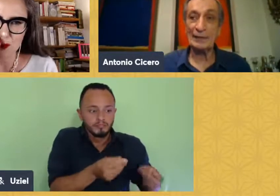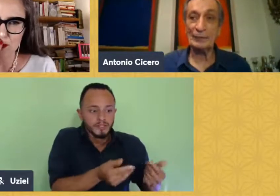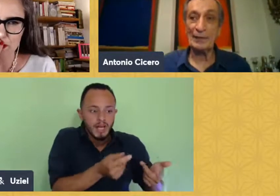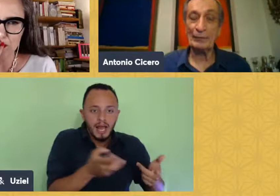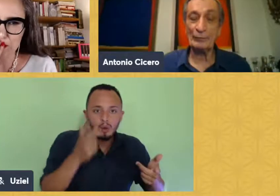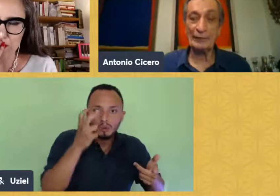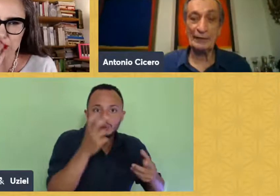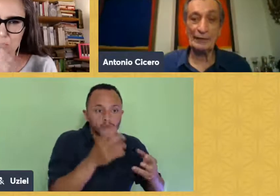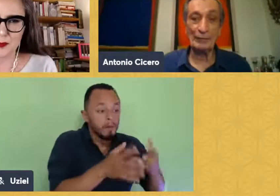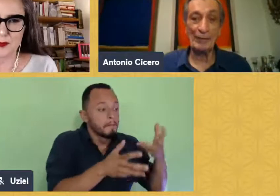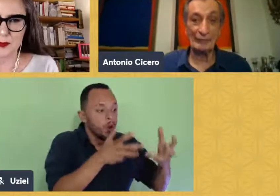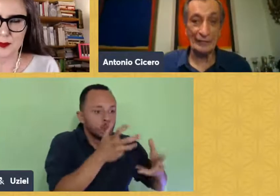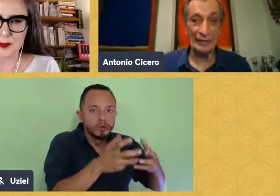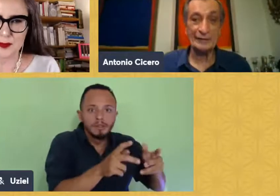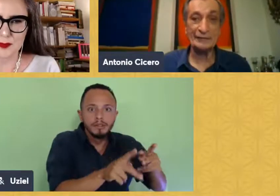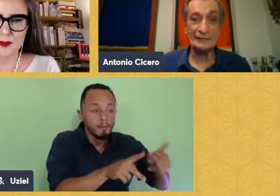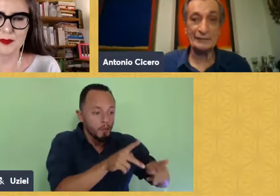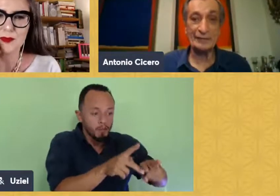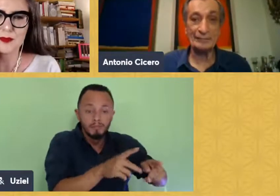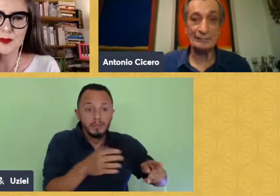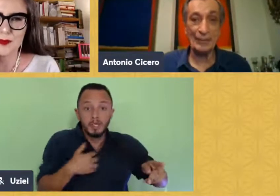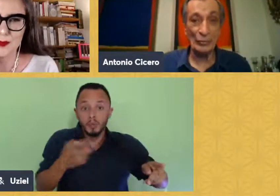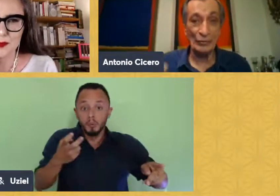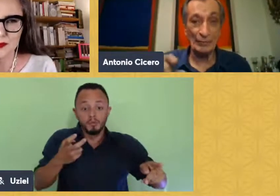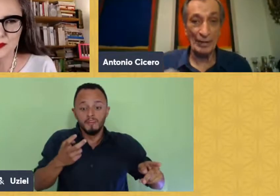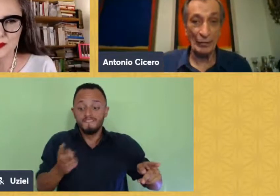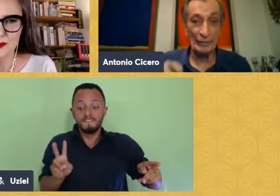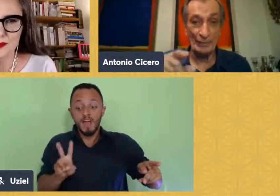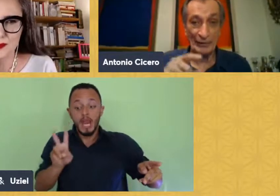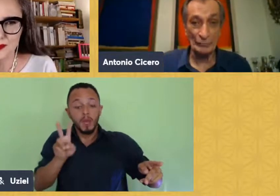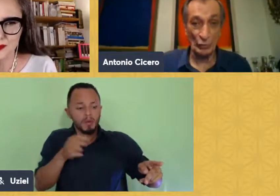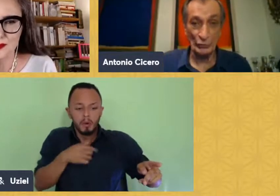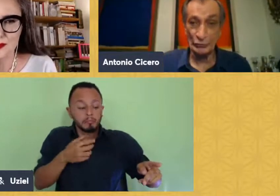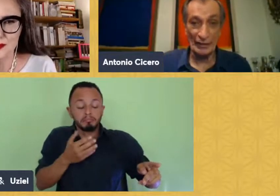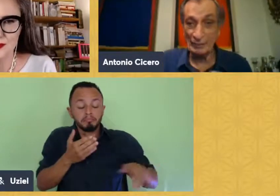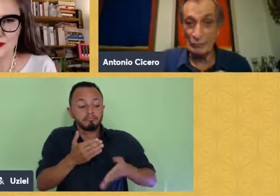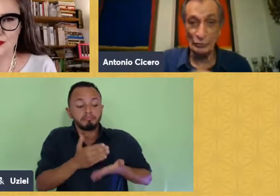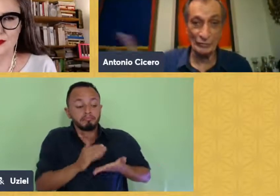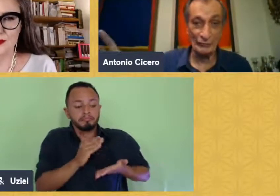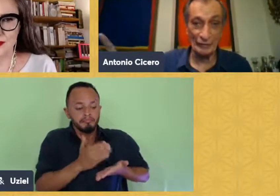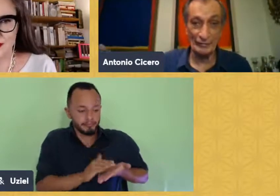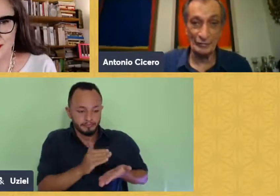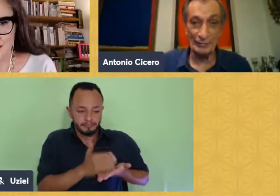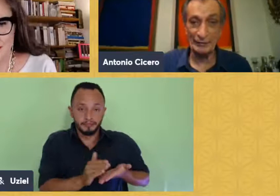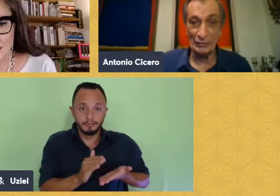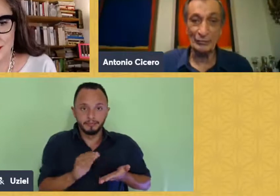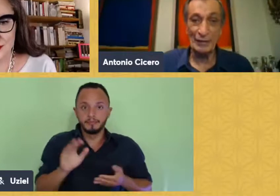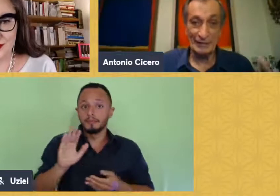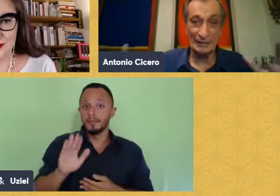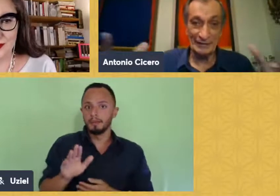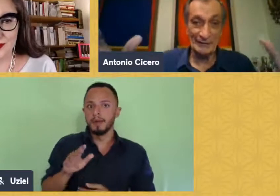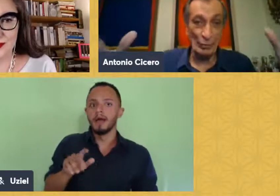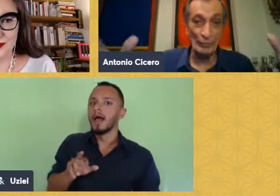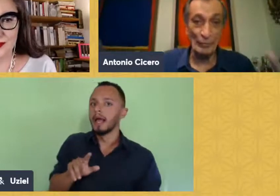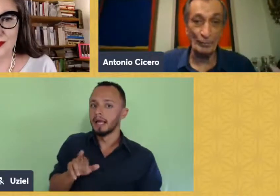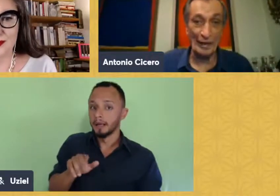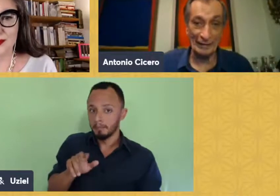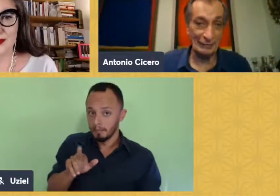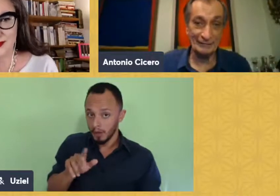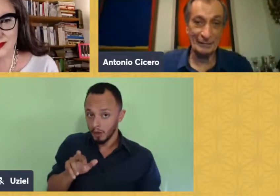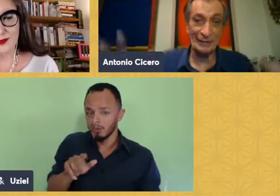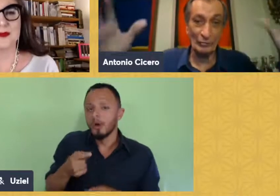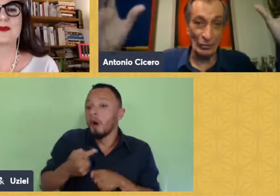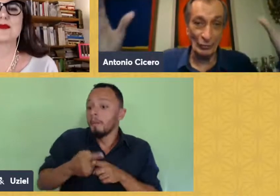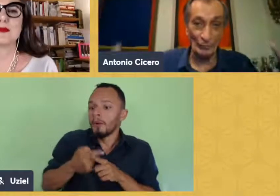Mas eu me lembro que uma vez meu irmão, que mais moço, que era muito diferente de mim, que eu queria ser como meu